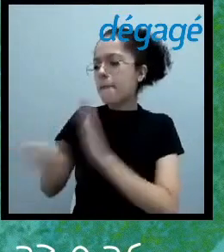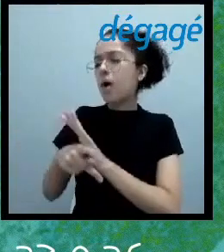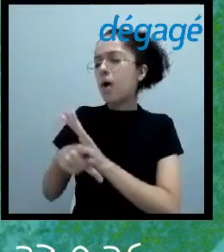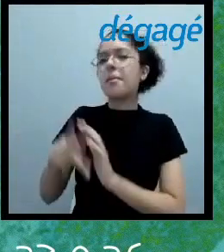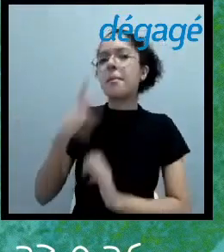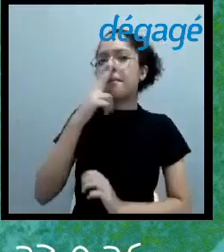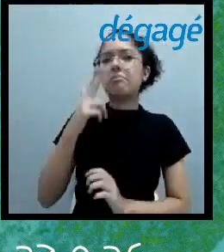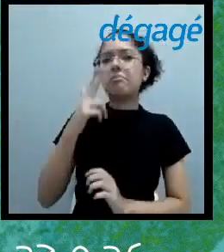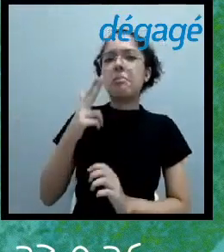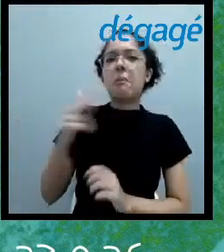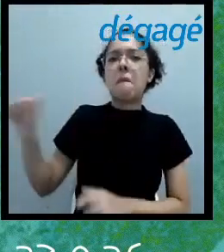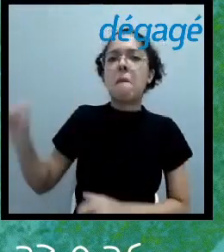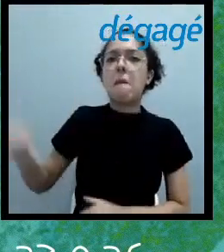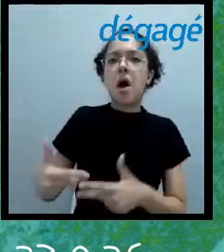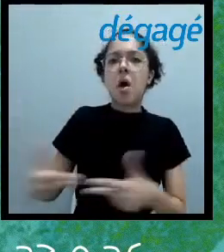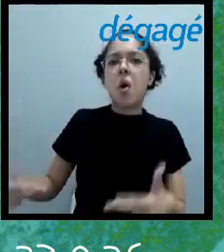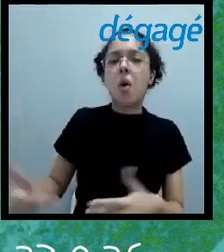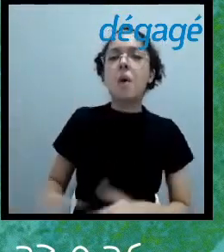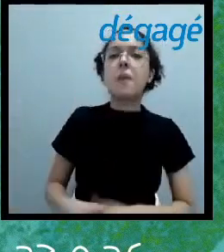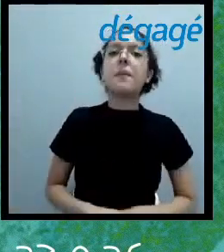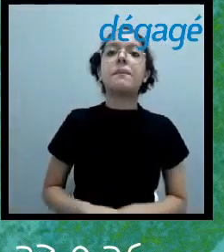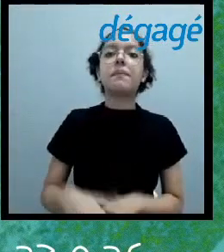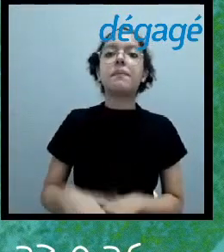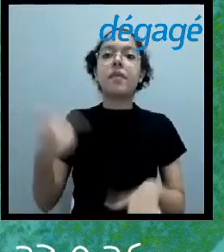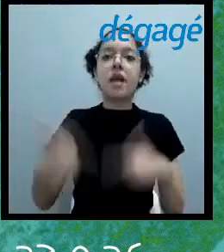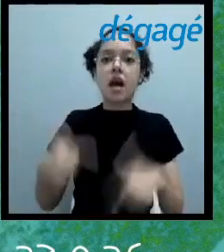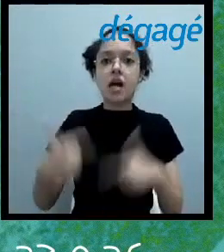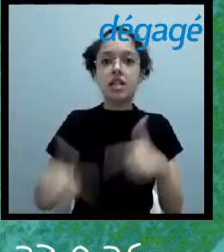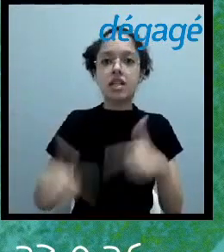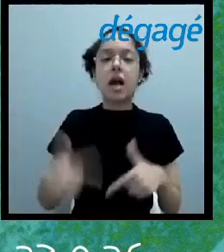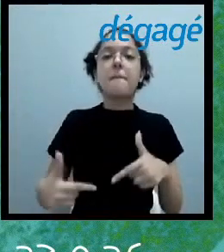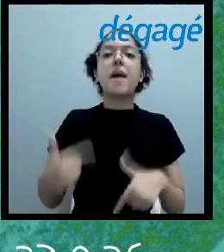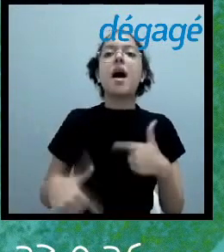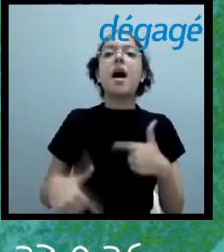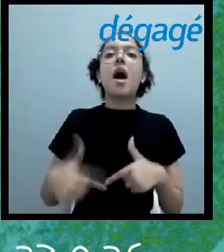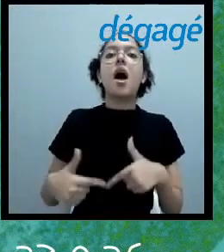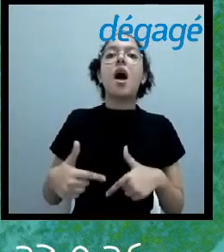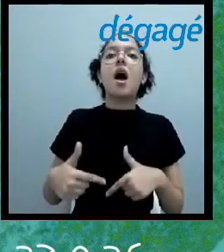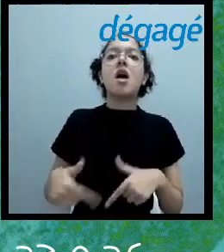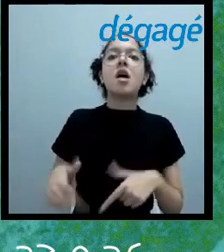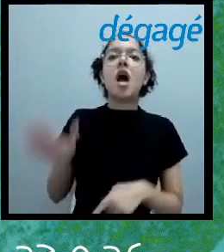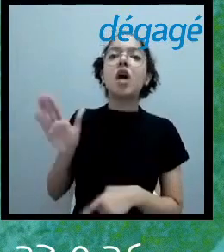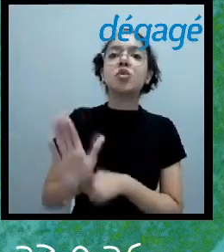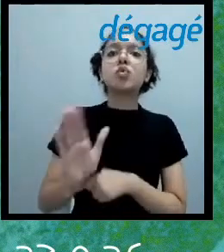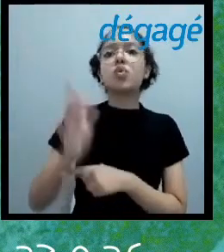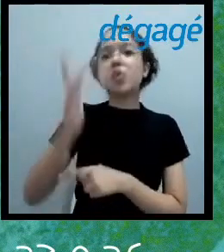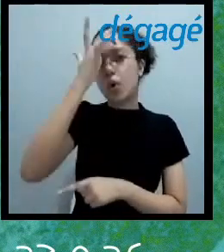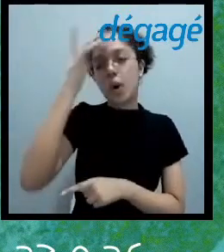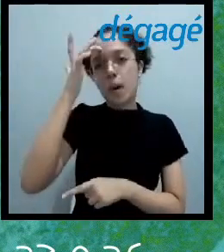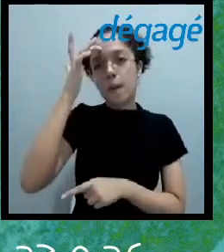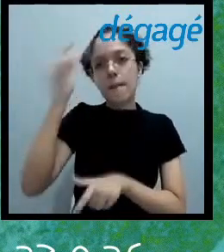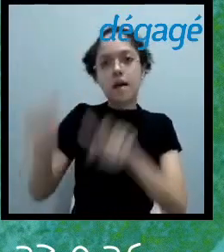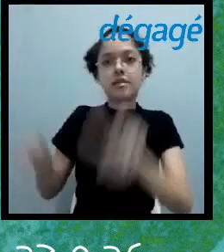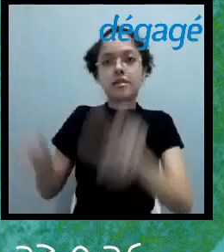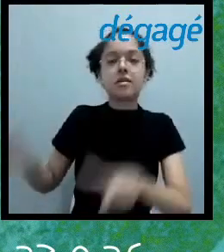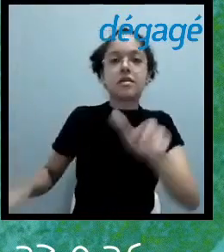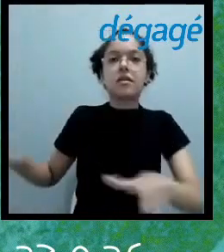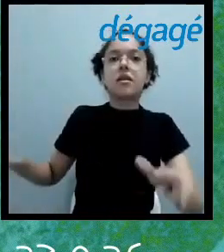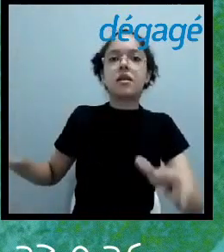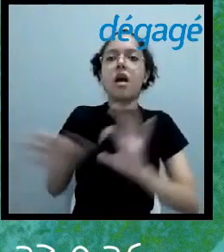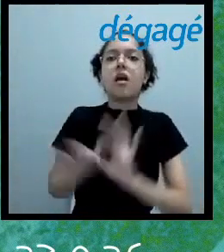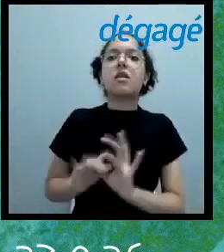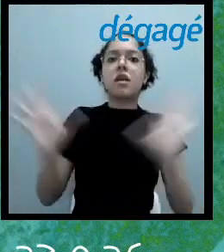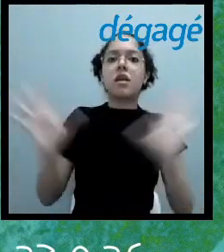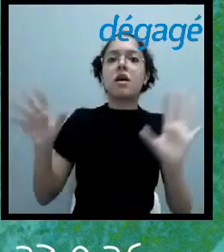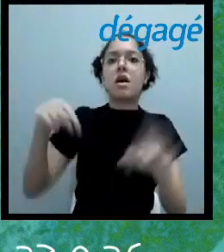que escolhem trabalhar com saúde mental, defendendo a liberdade das pessoas de serem quem elas podem ou querem ser, num país em